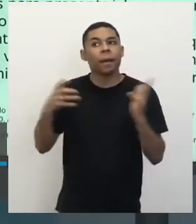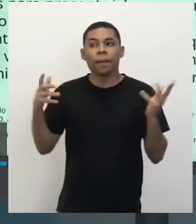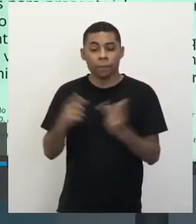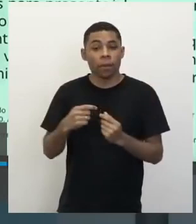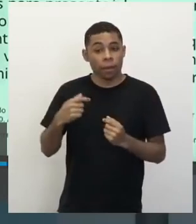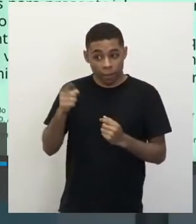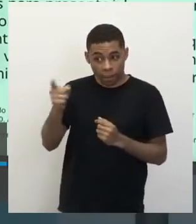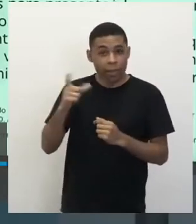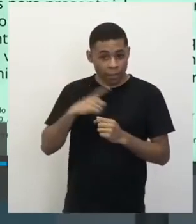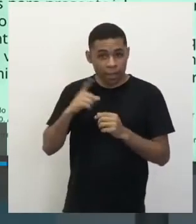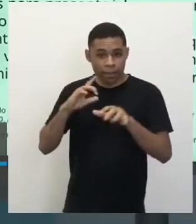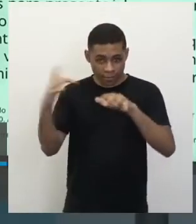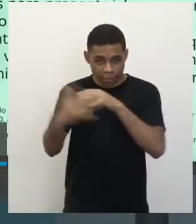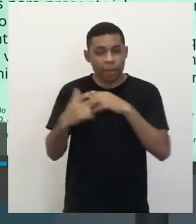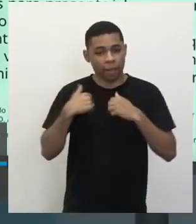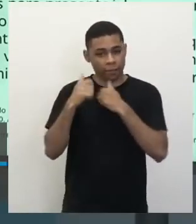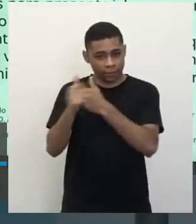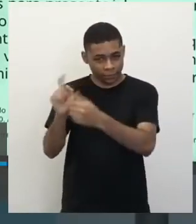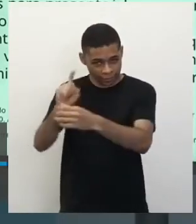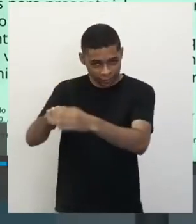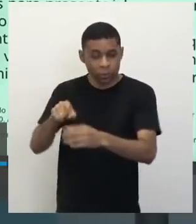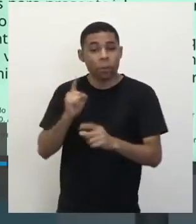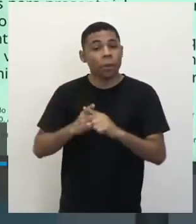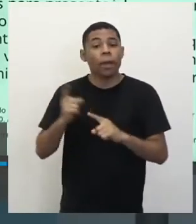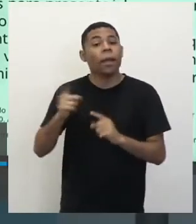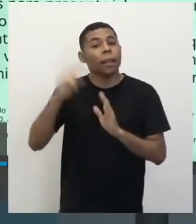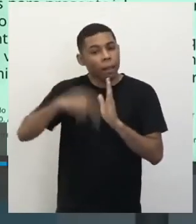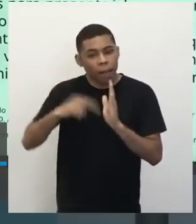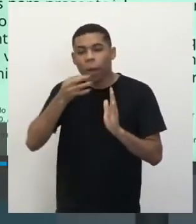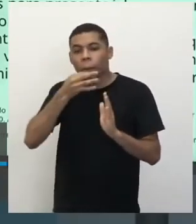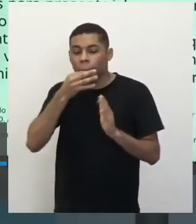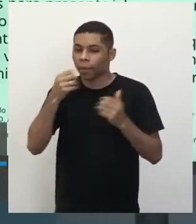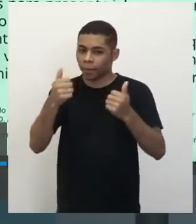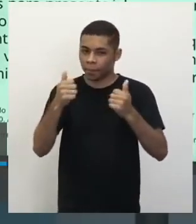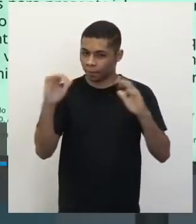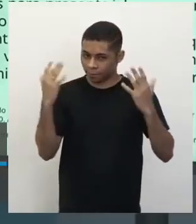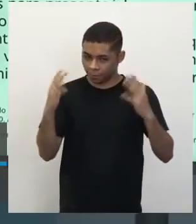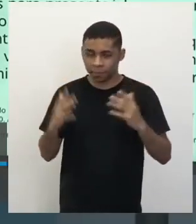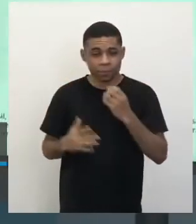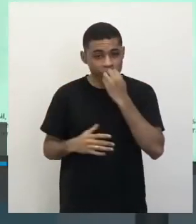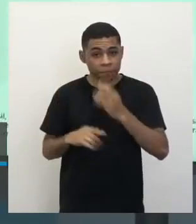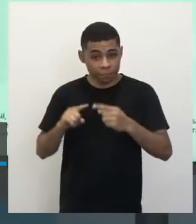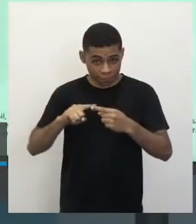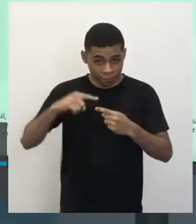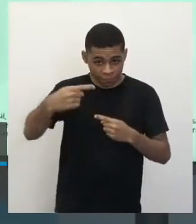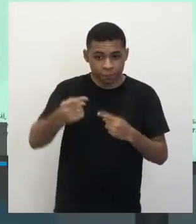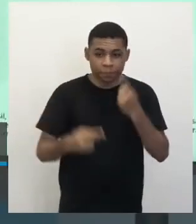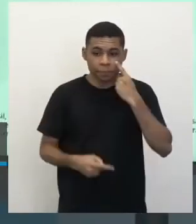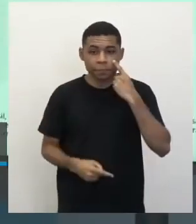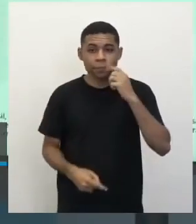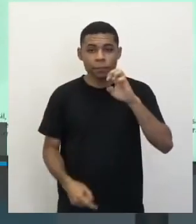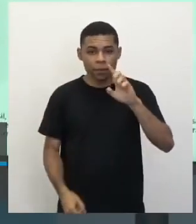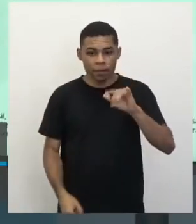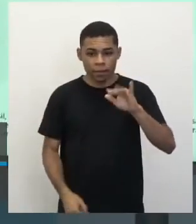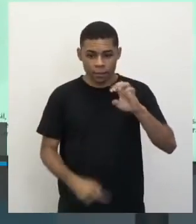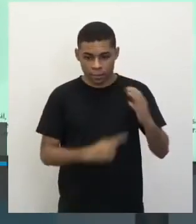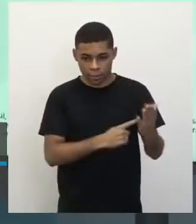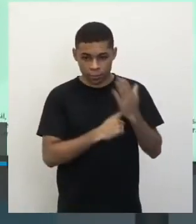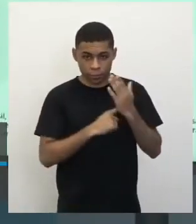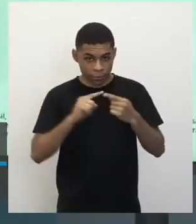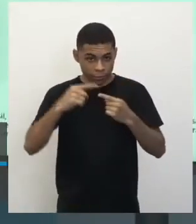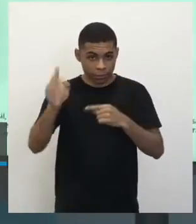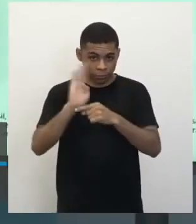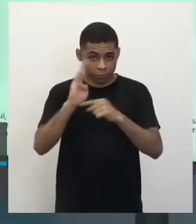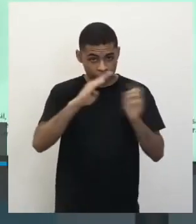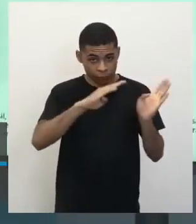realmente ele lê e comenta muito bem sobre o que ele faz. Então, para o próximo passo, eu até vou pedir para a Elaine dar uma ajuda aí, depois do vídeo. Então,